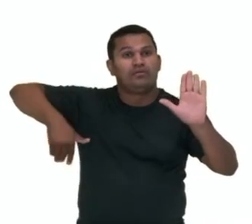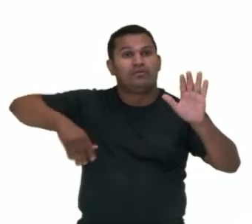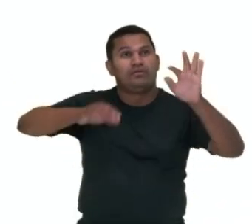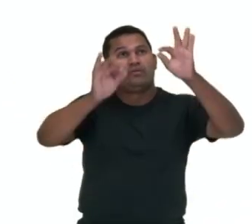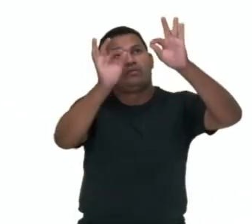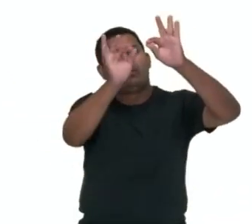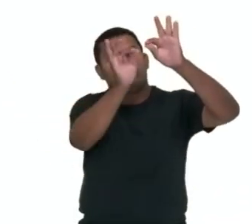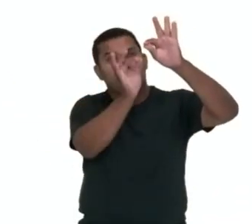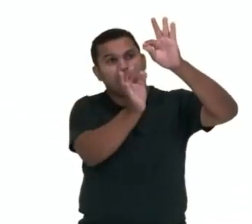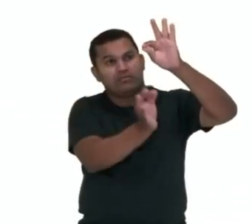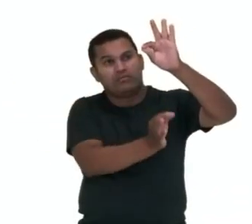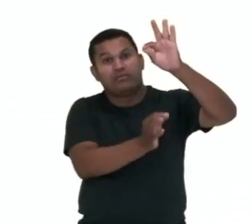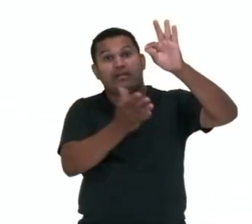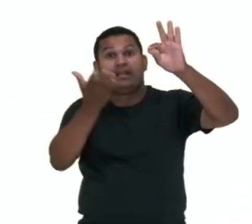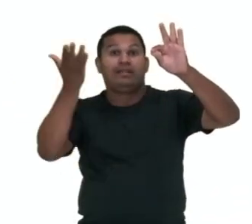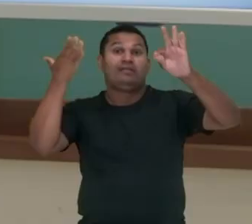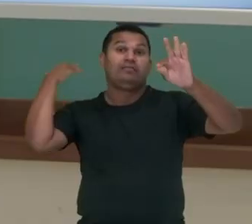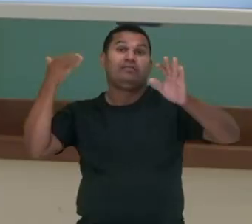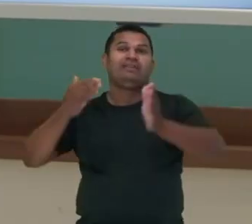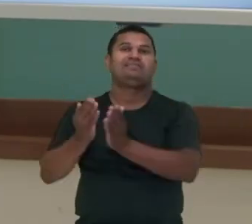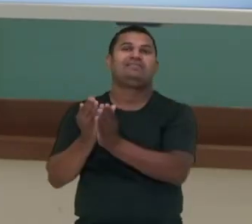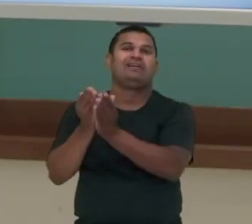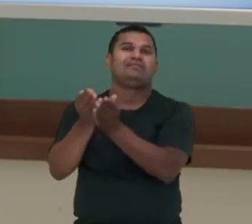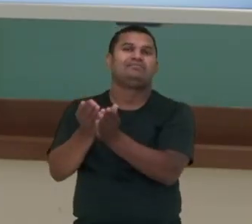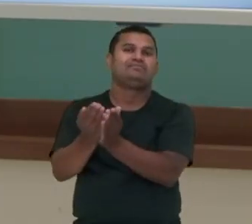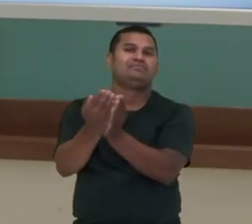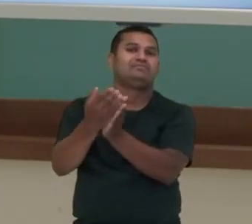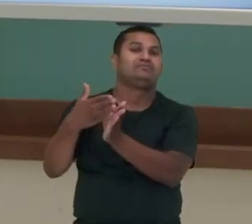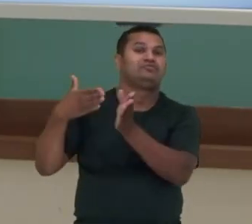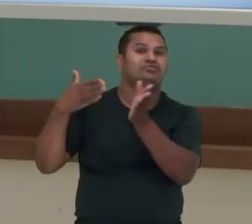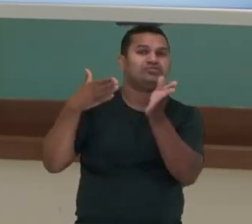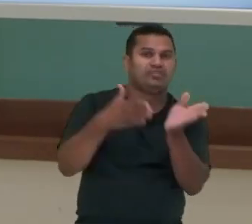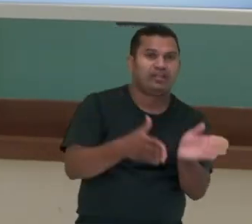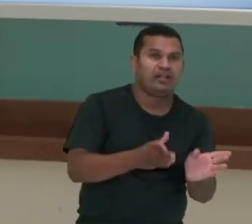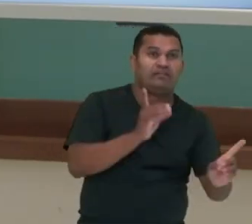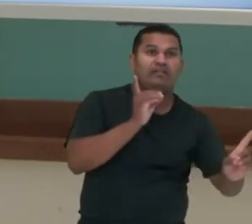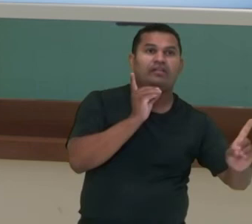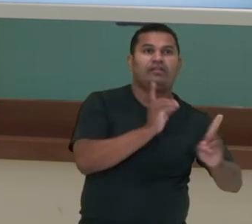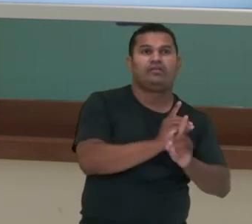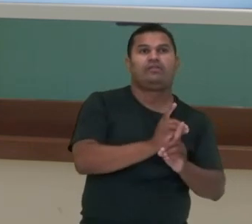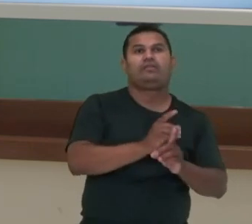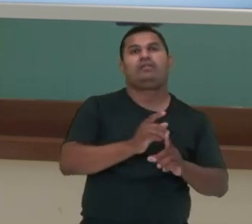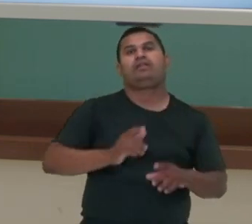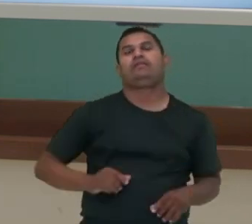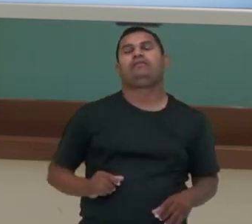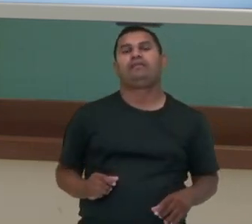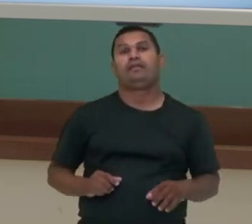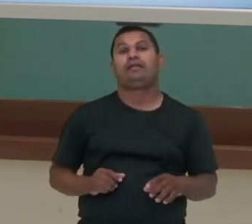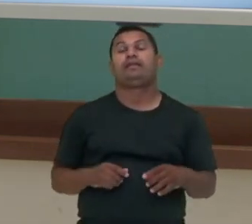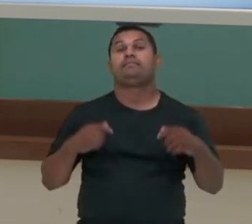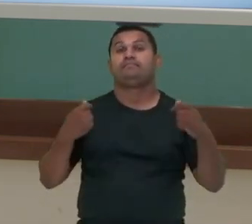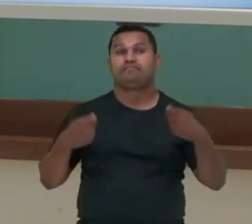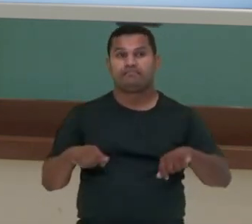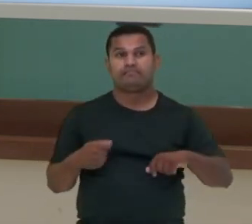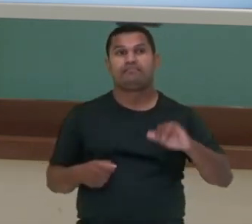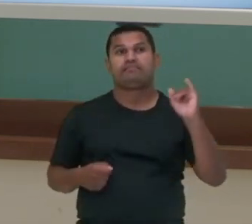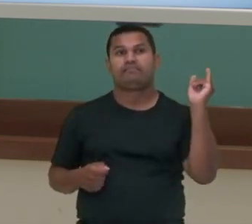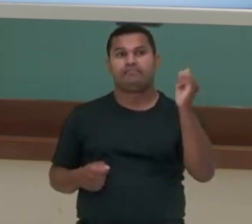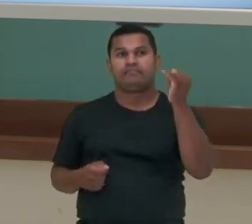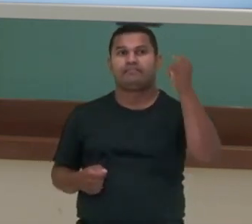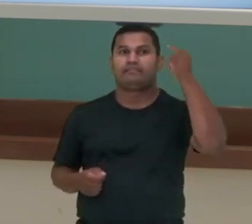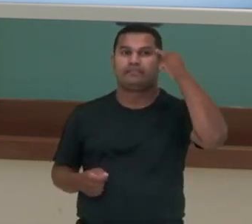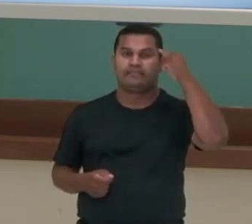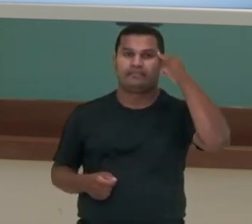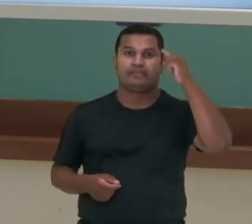presente originalmente, né? Então, é uma forma de pensar o uso desse espaço de maneira sustentável, tentando conservar